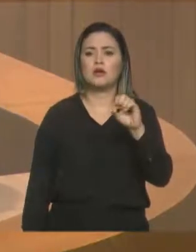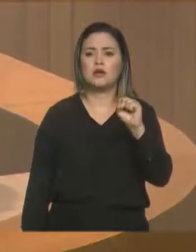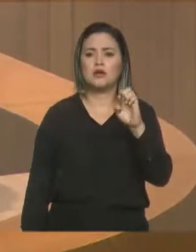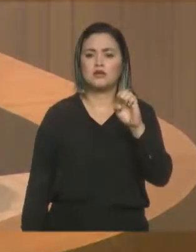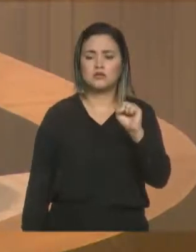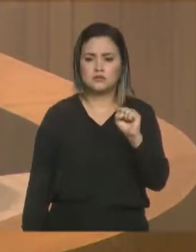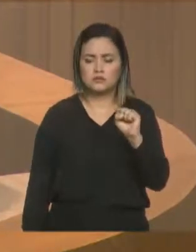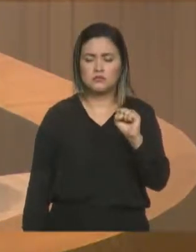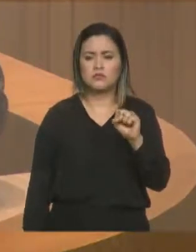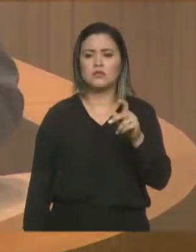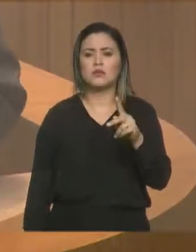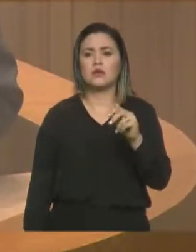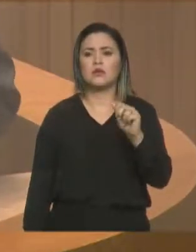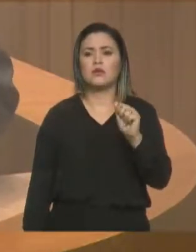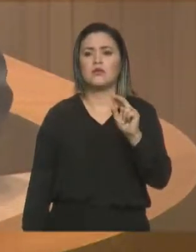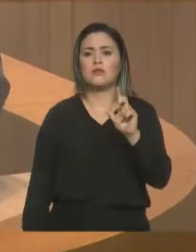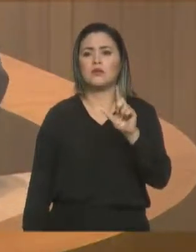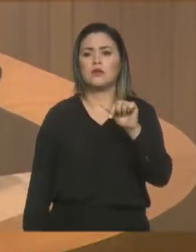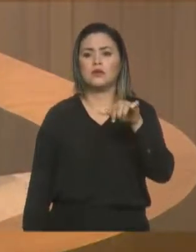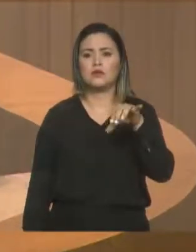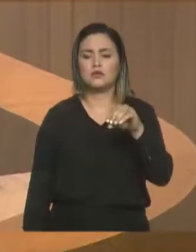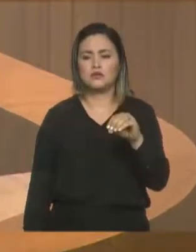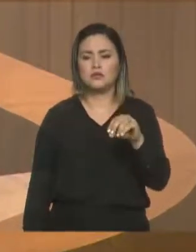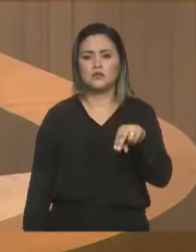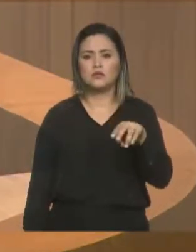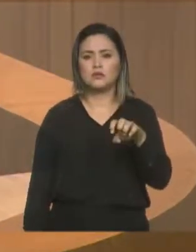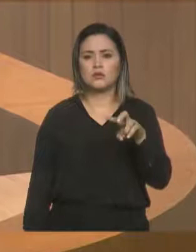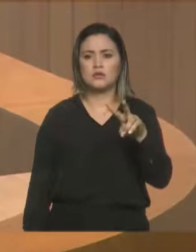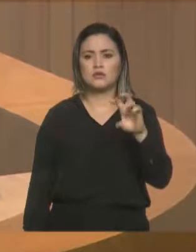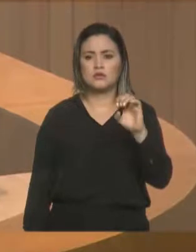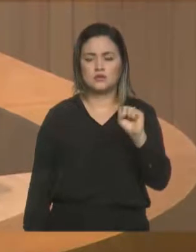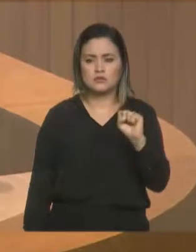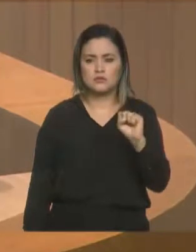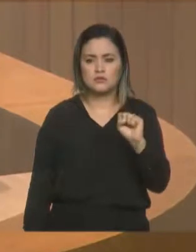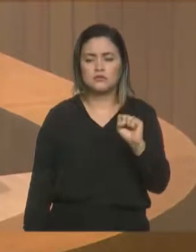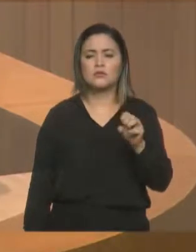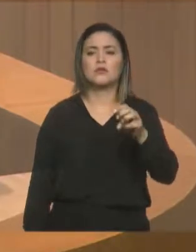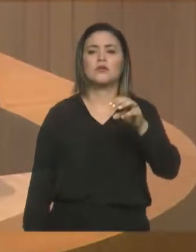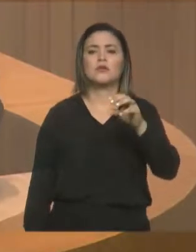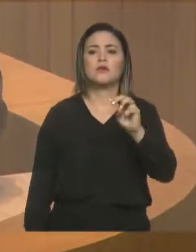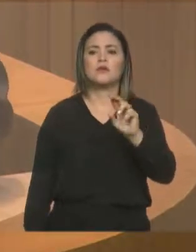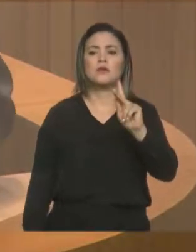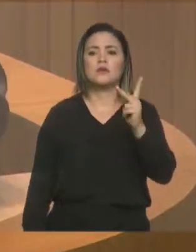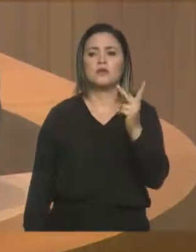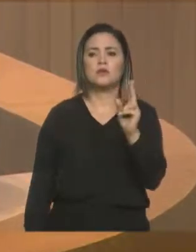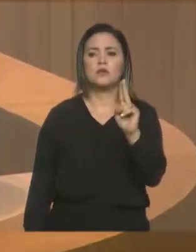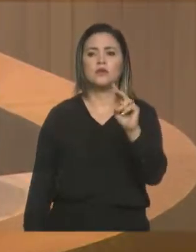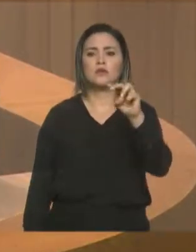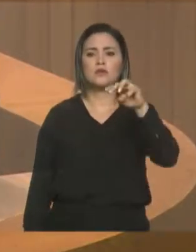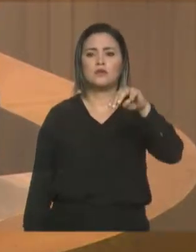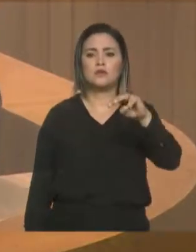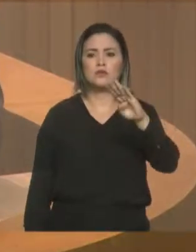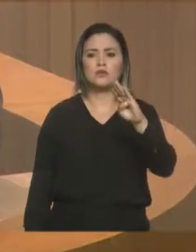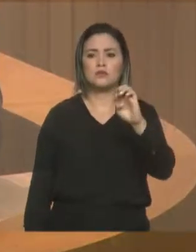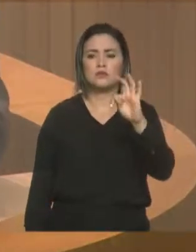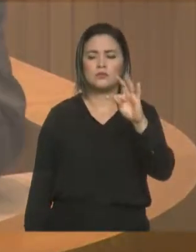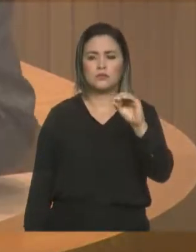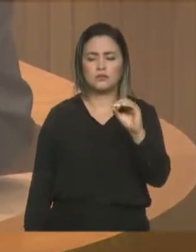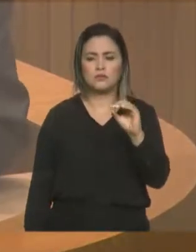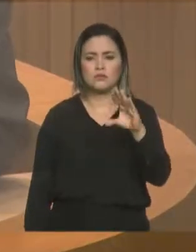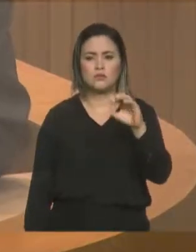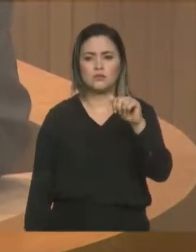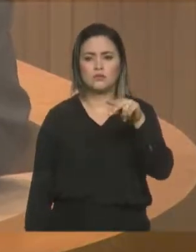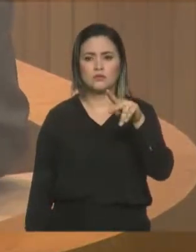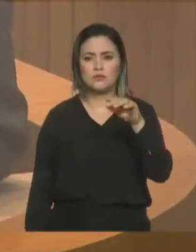vai atingir o município também de Humberto de Campo e Miracruz, aqui no litoral nordeste. No litoral norte já